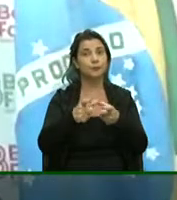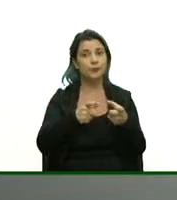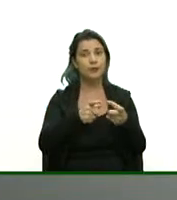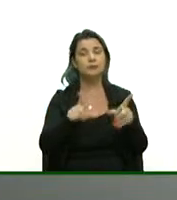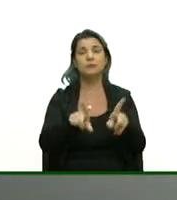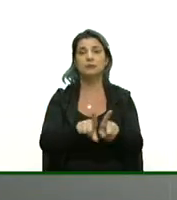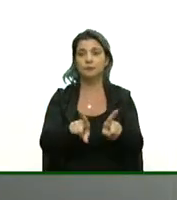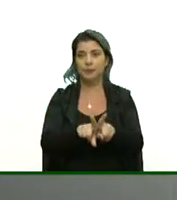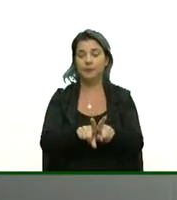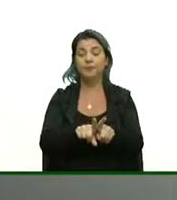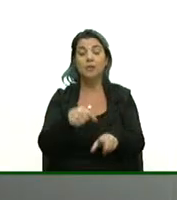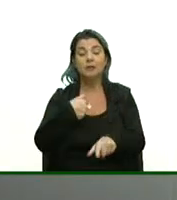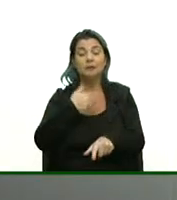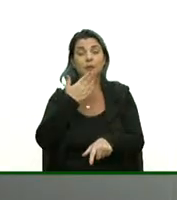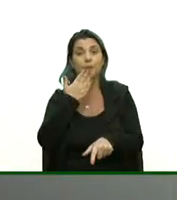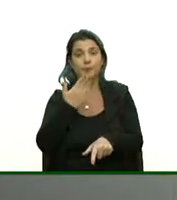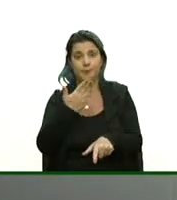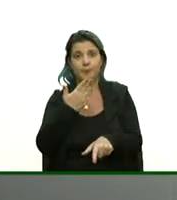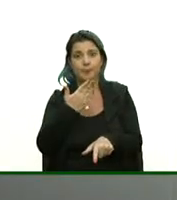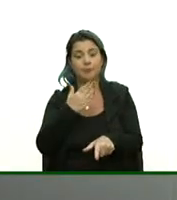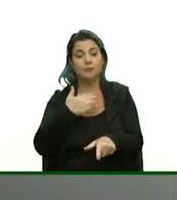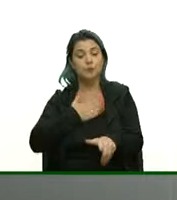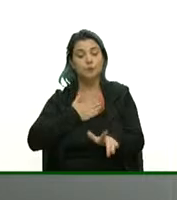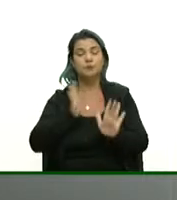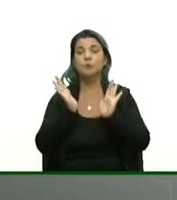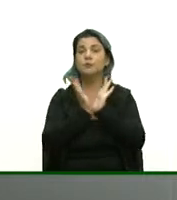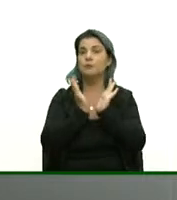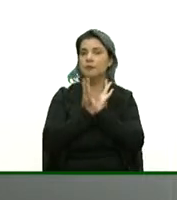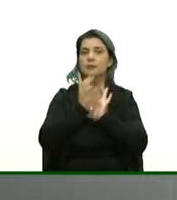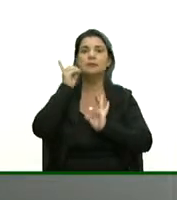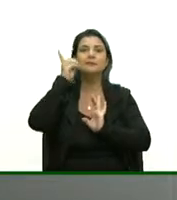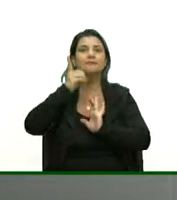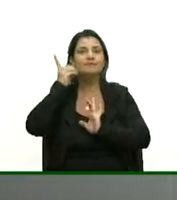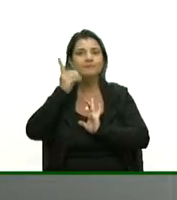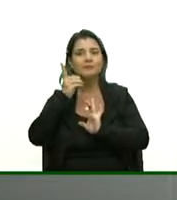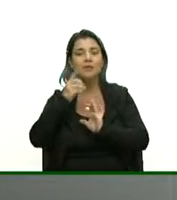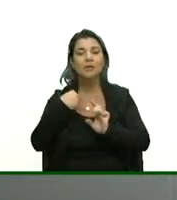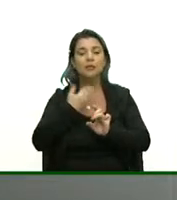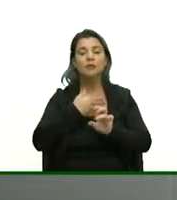E eu solicito, então, aos meus colegas deputados que a gente possa